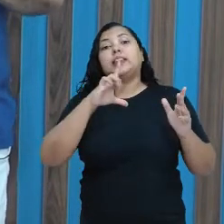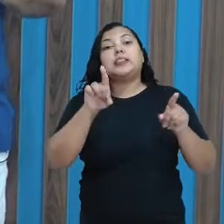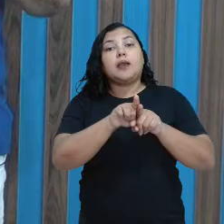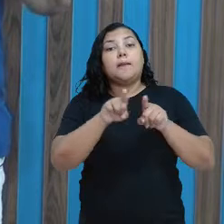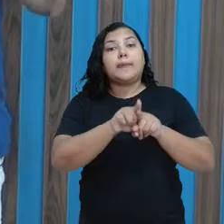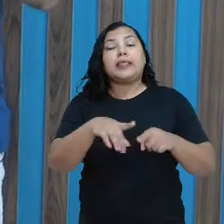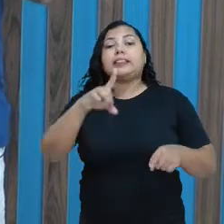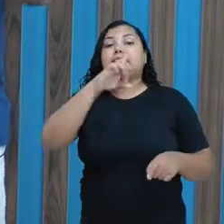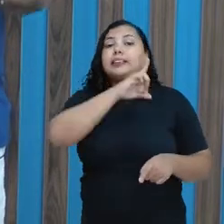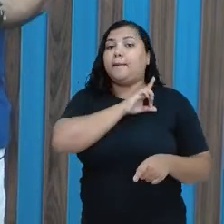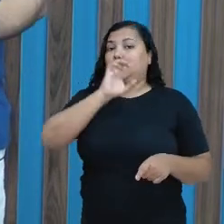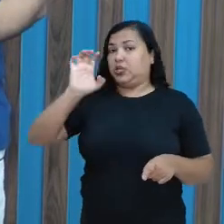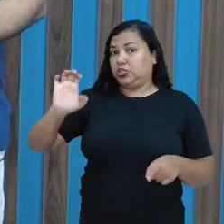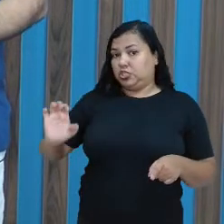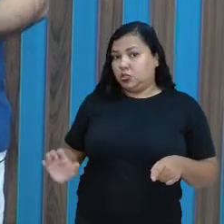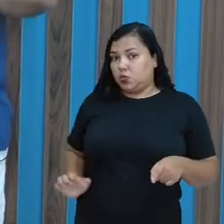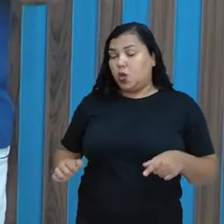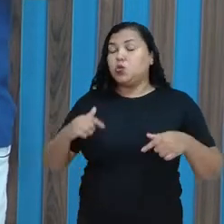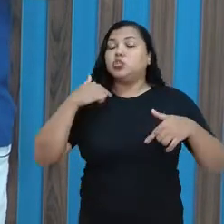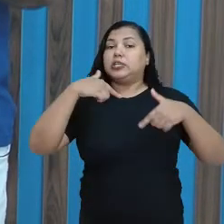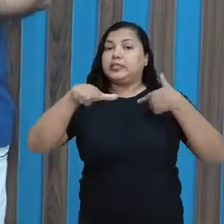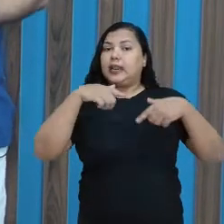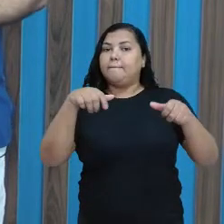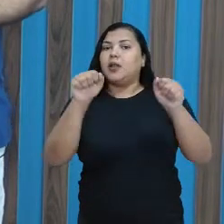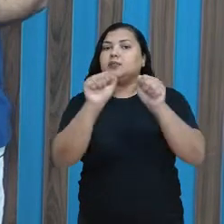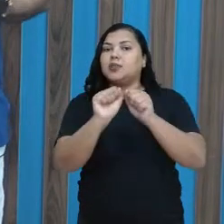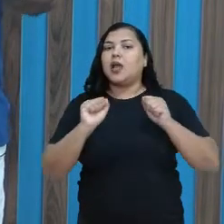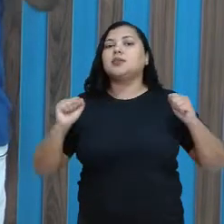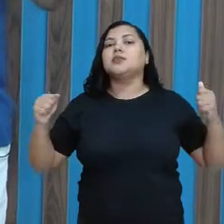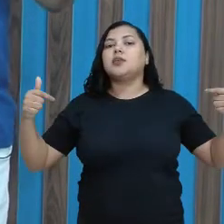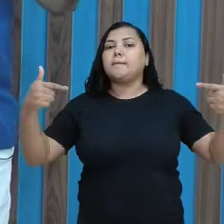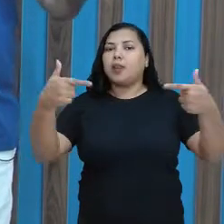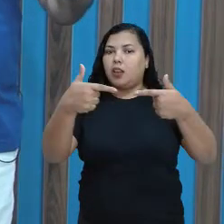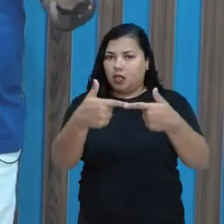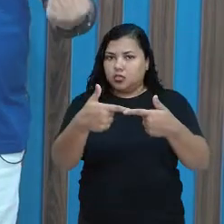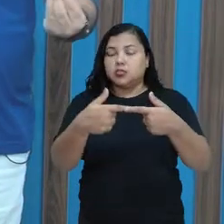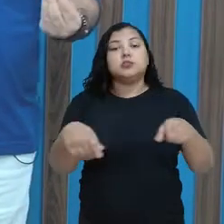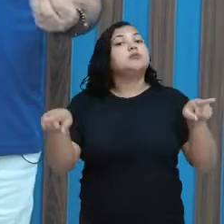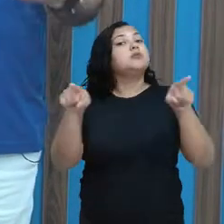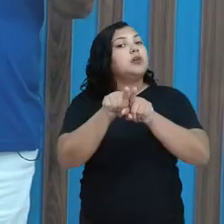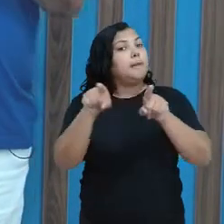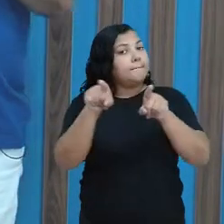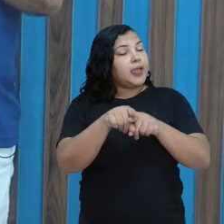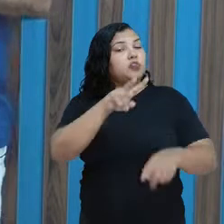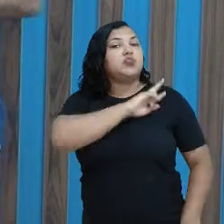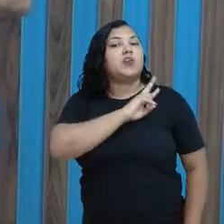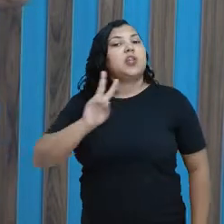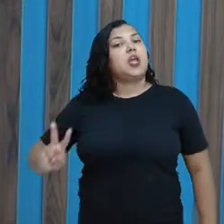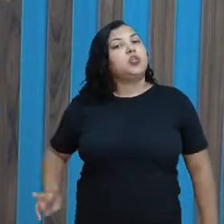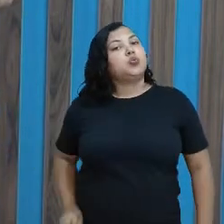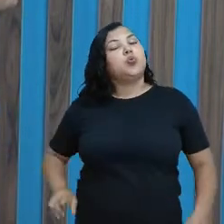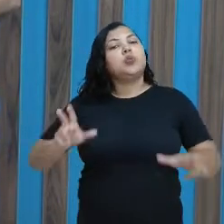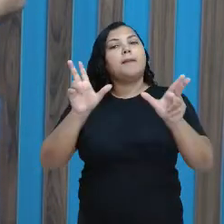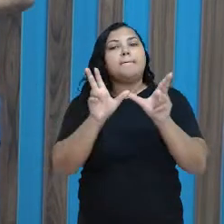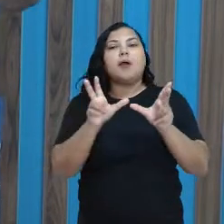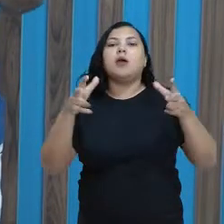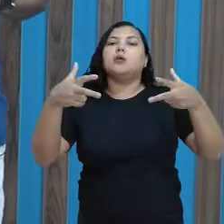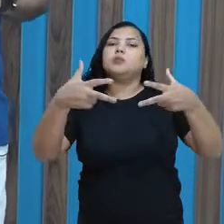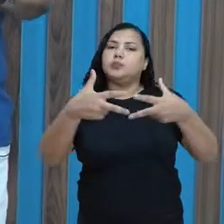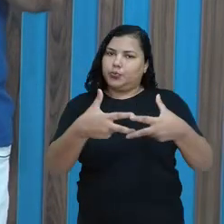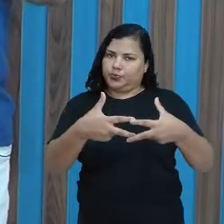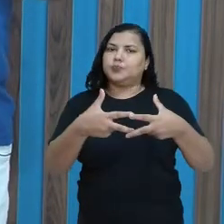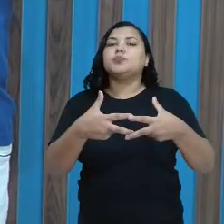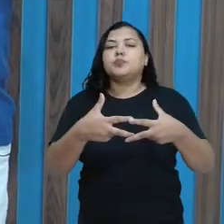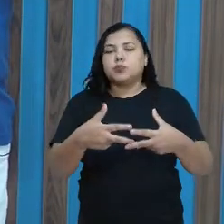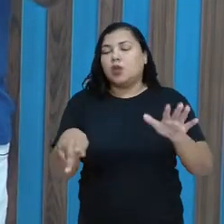nas assembleias legislativas estaduais e os vereadores, né, que atuam nas câmaras municipais em nível